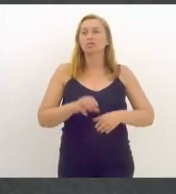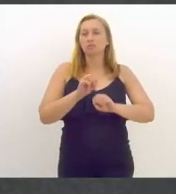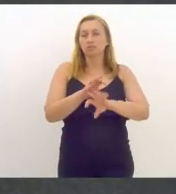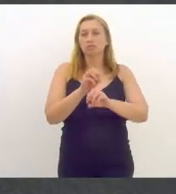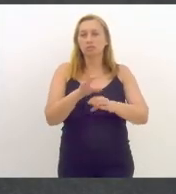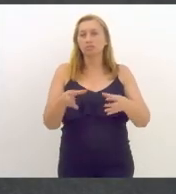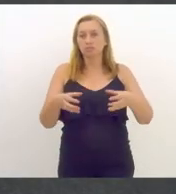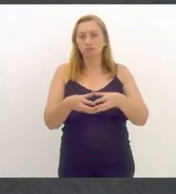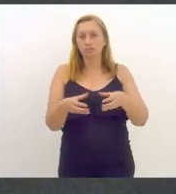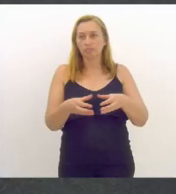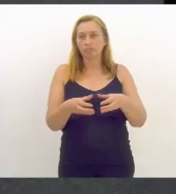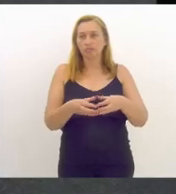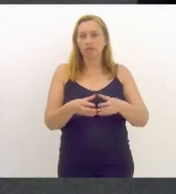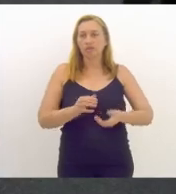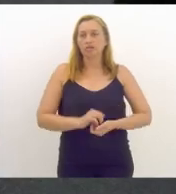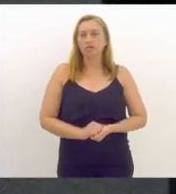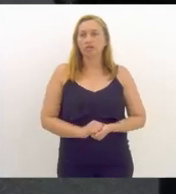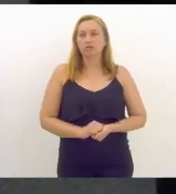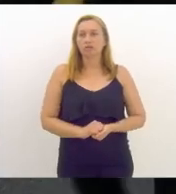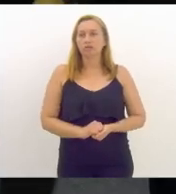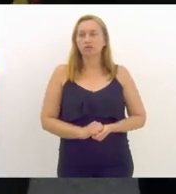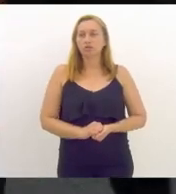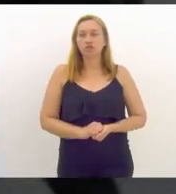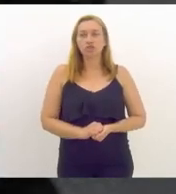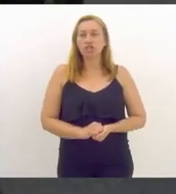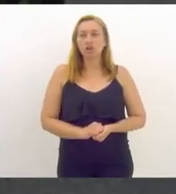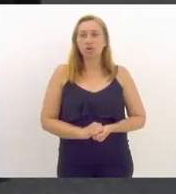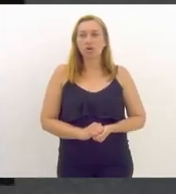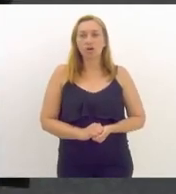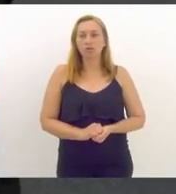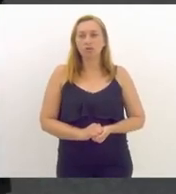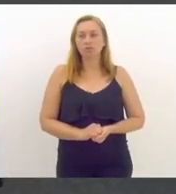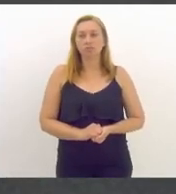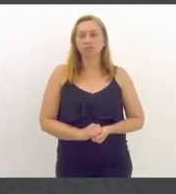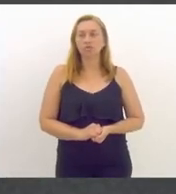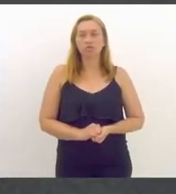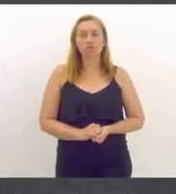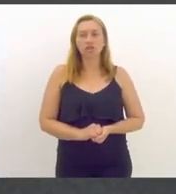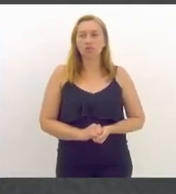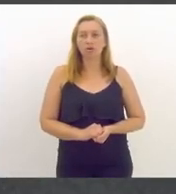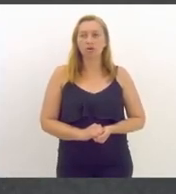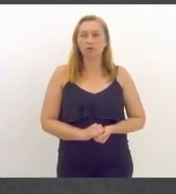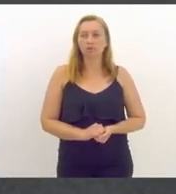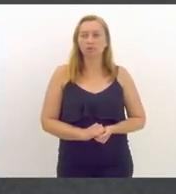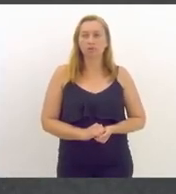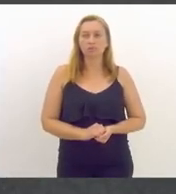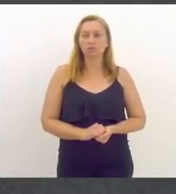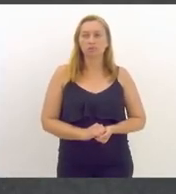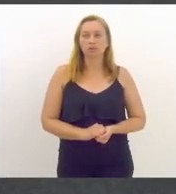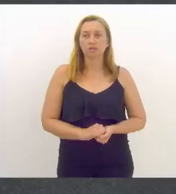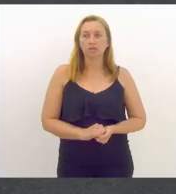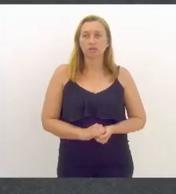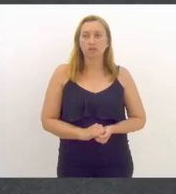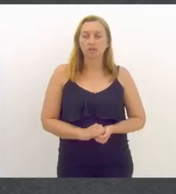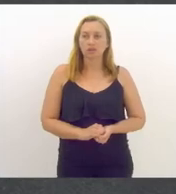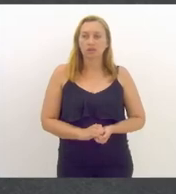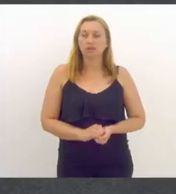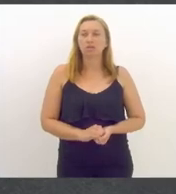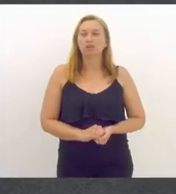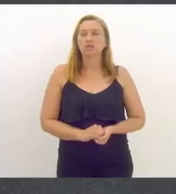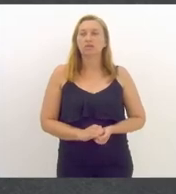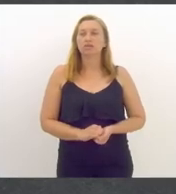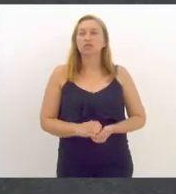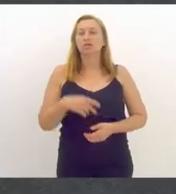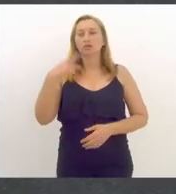educação então não sei exatamente o teor mais detalhadamente do projeto eu sei que